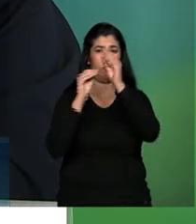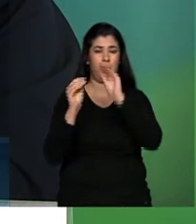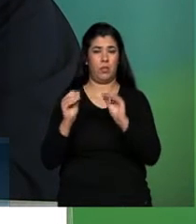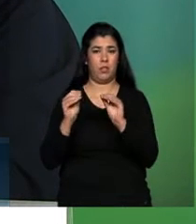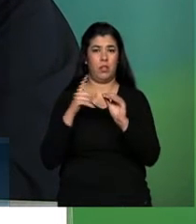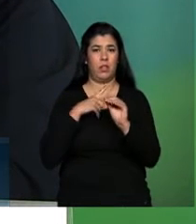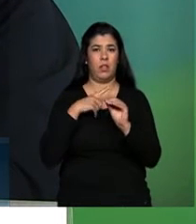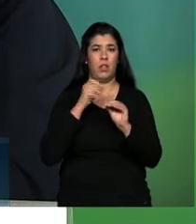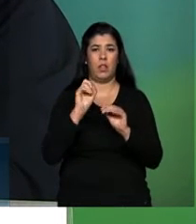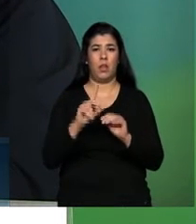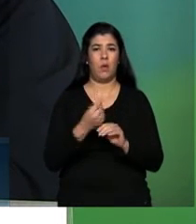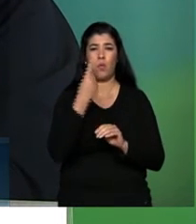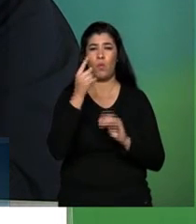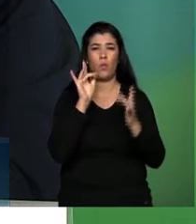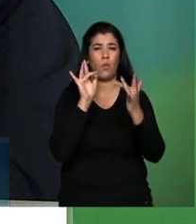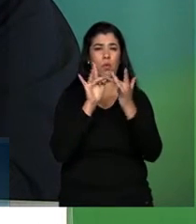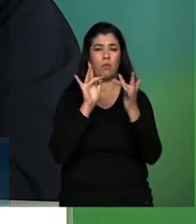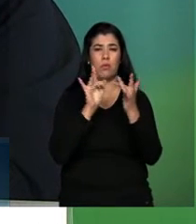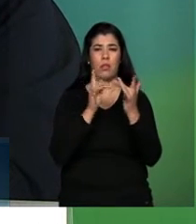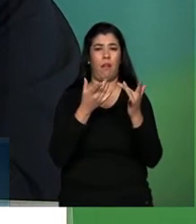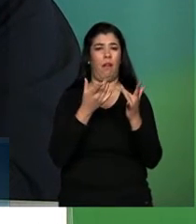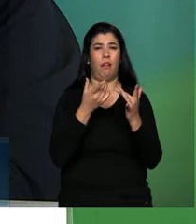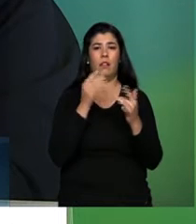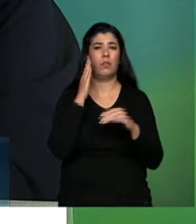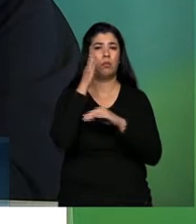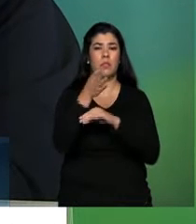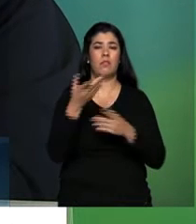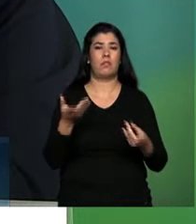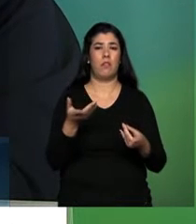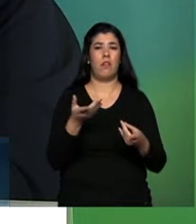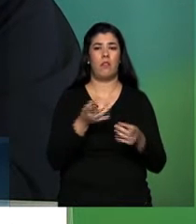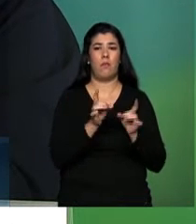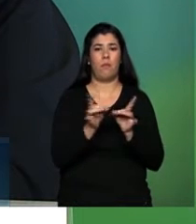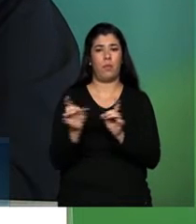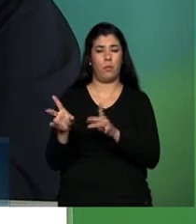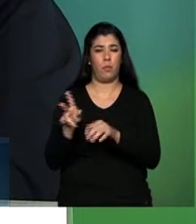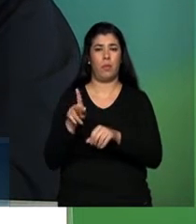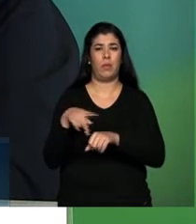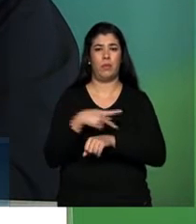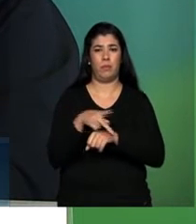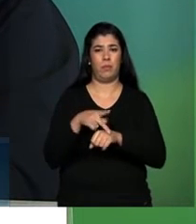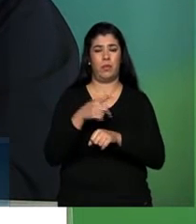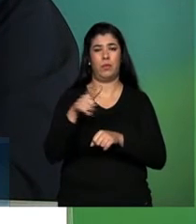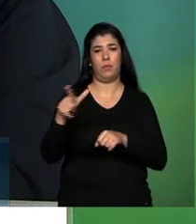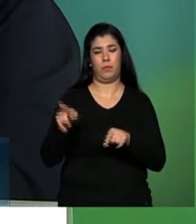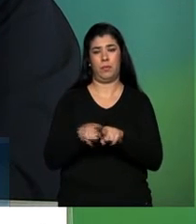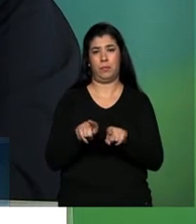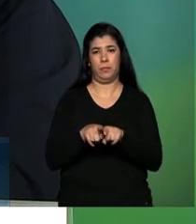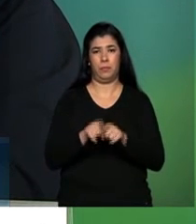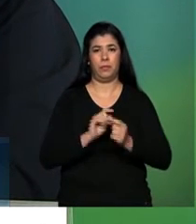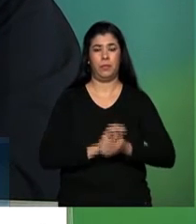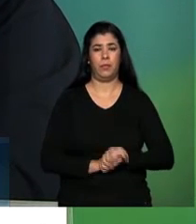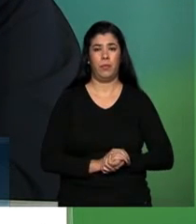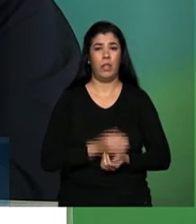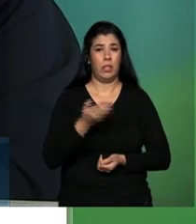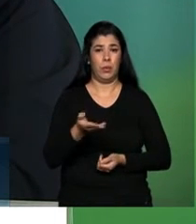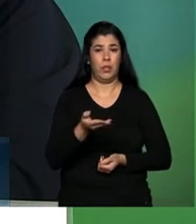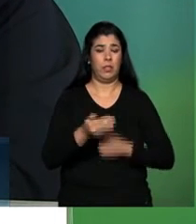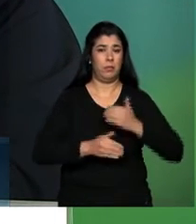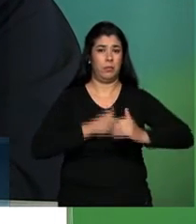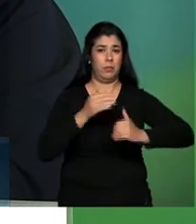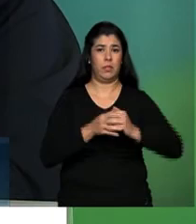de janela única do comércio exterior. Eu acho que os ganhos que nós teremos com esse processo já vão